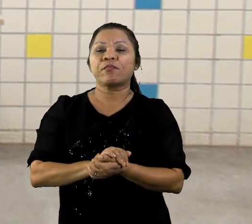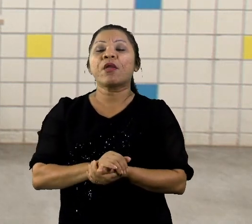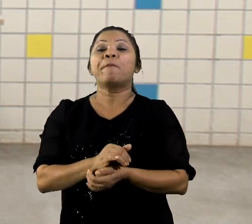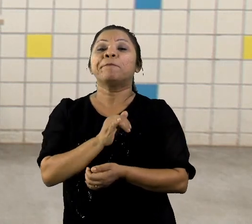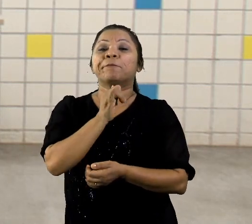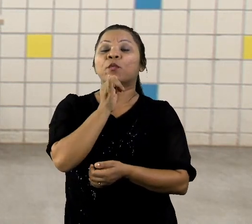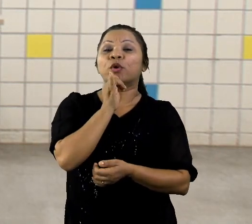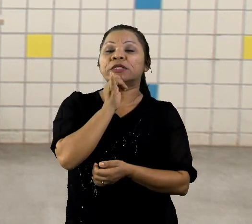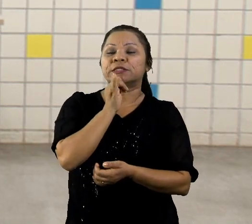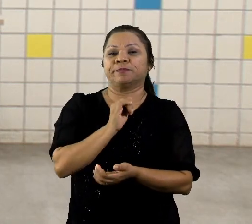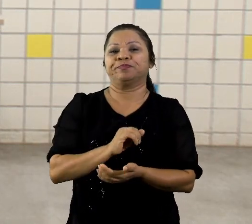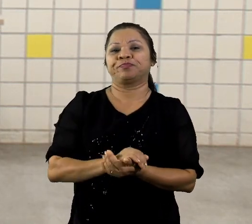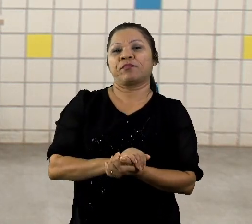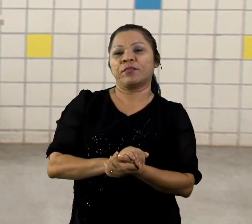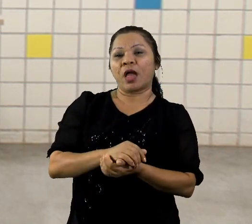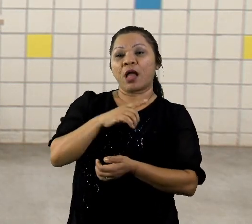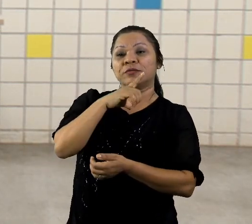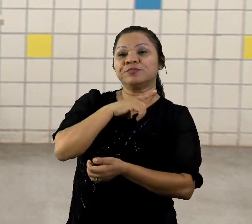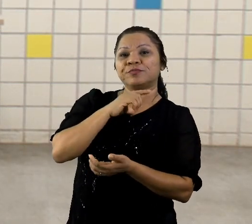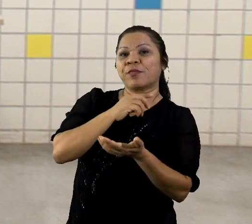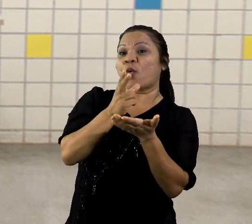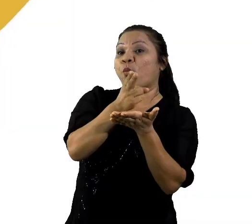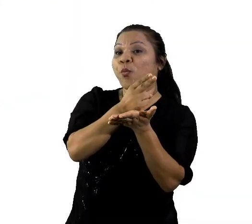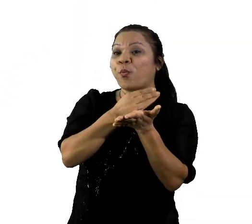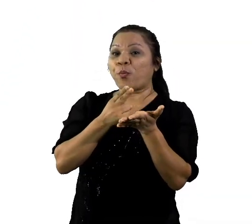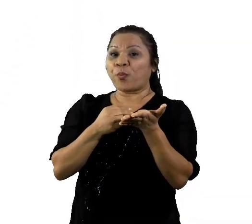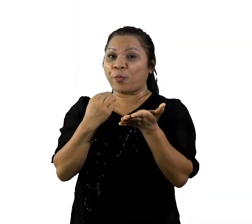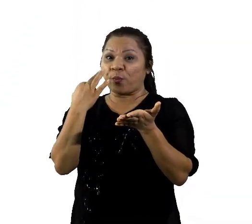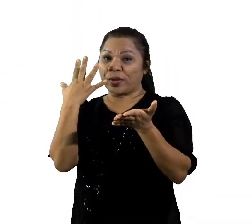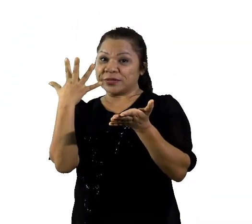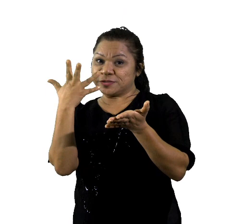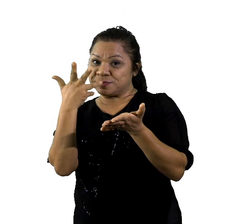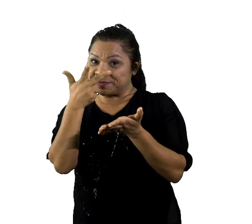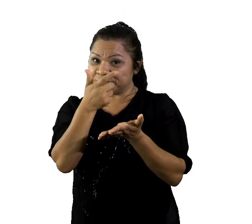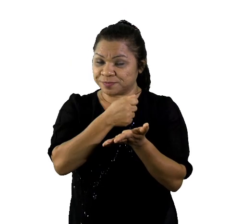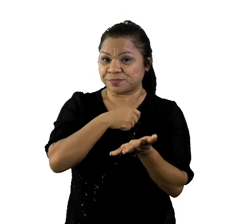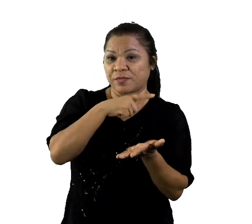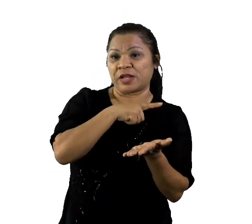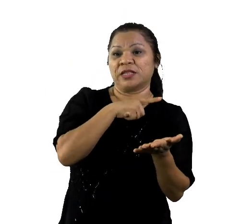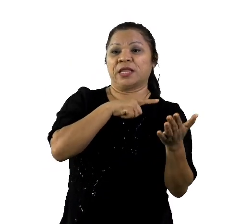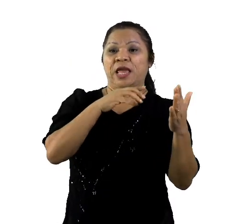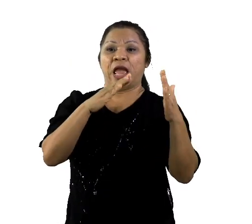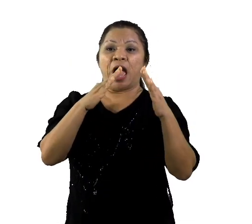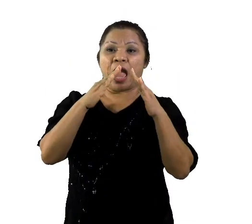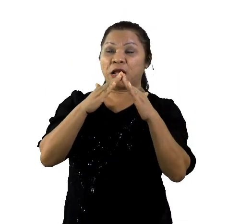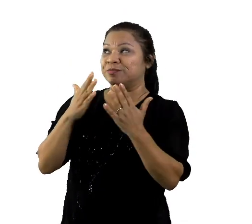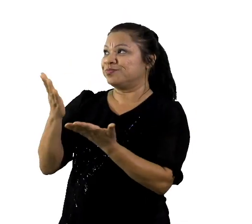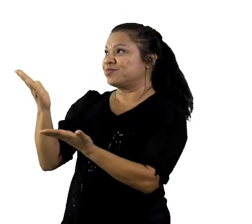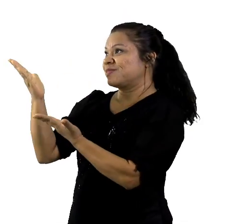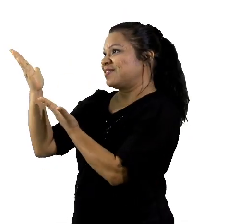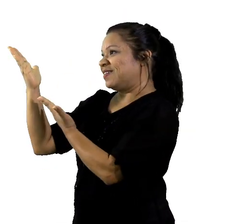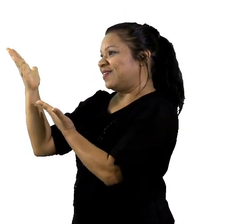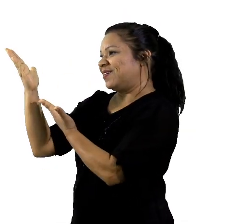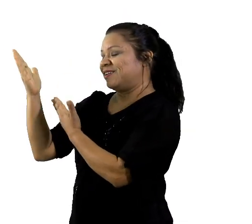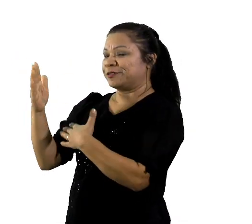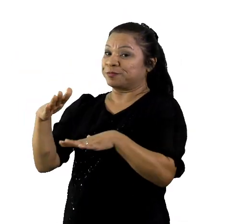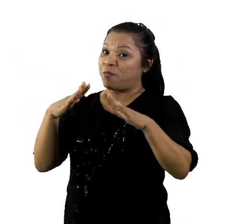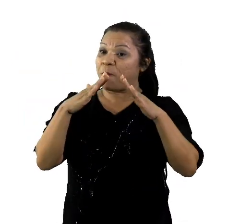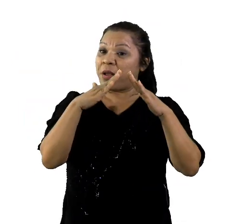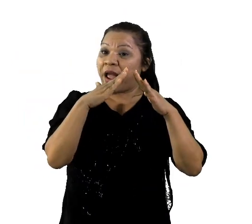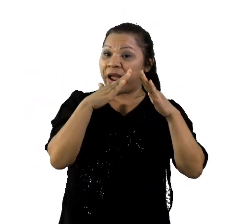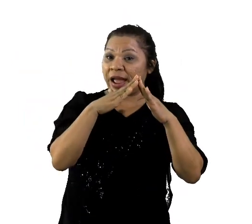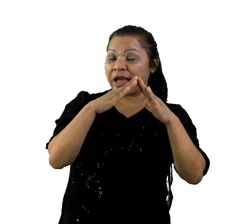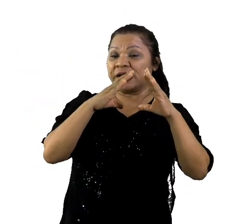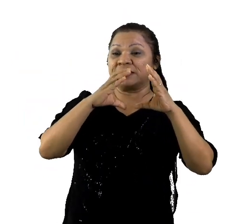temos, nesse desenho lindo, maravilhoso, temos uma casinha, temos uma bola, temos